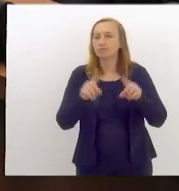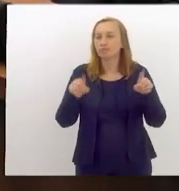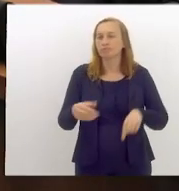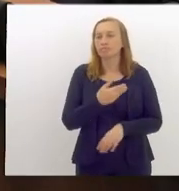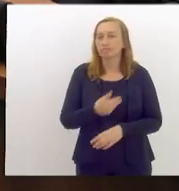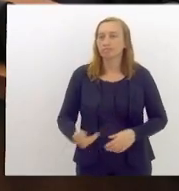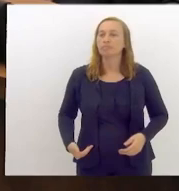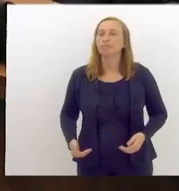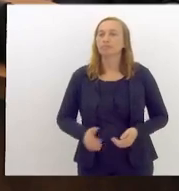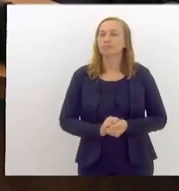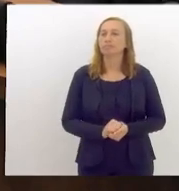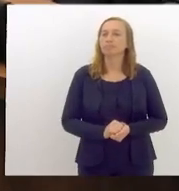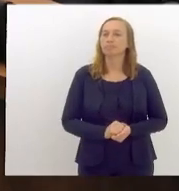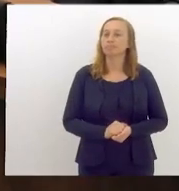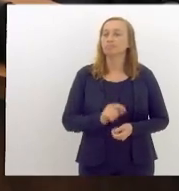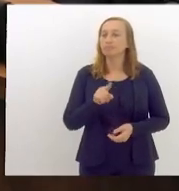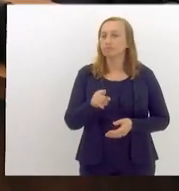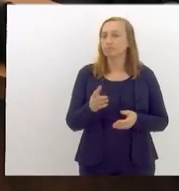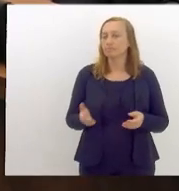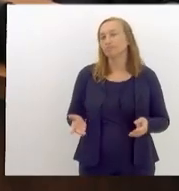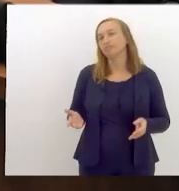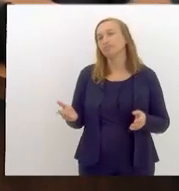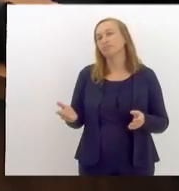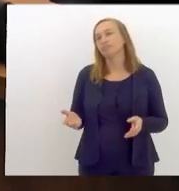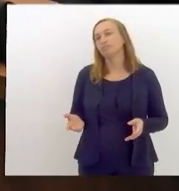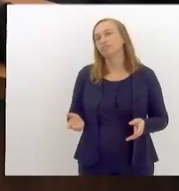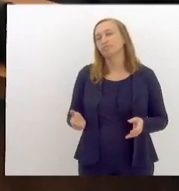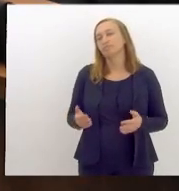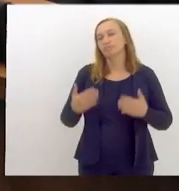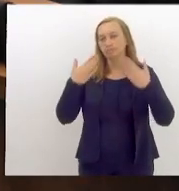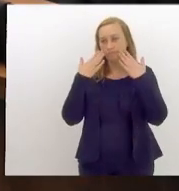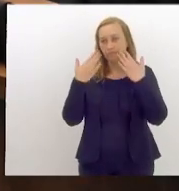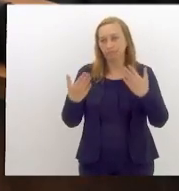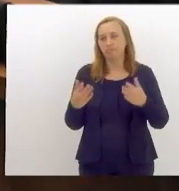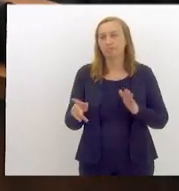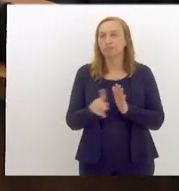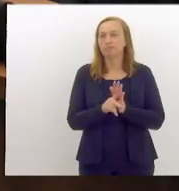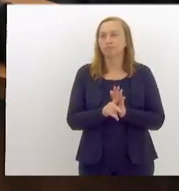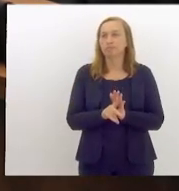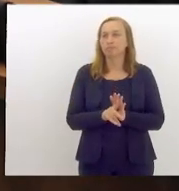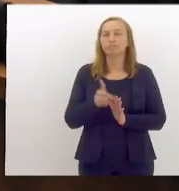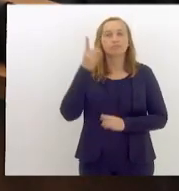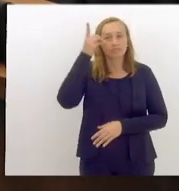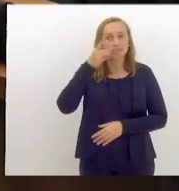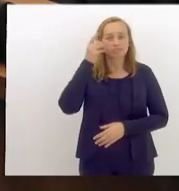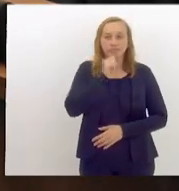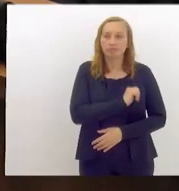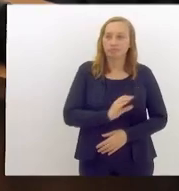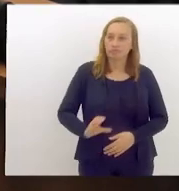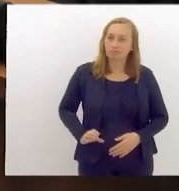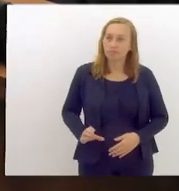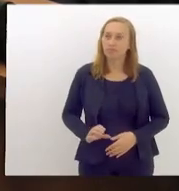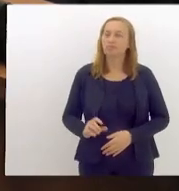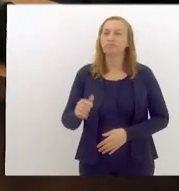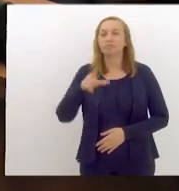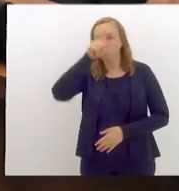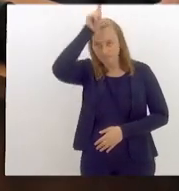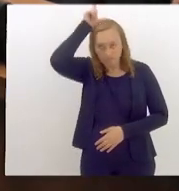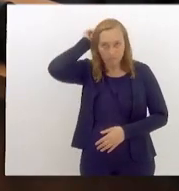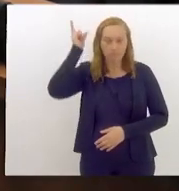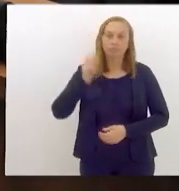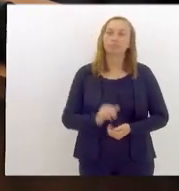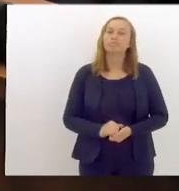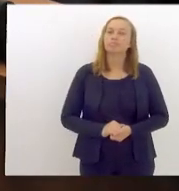Servidores esse processo culminou na apresentação de um projeto pelo Deputado André Siciliano pelo Deputado Luiz Paulo